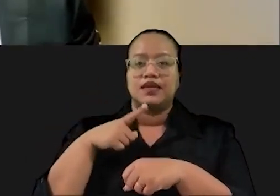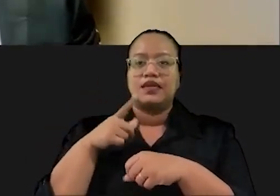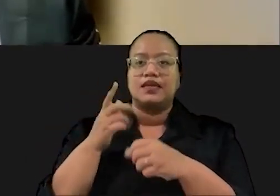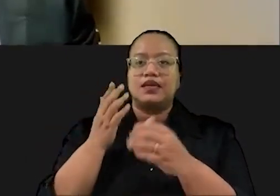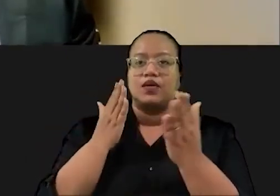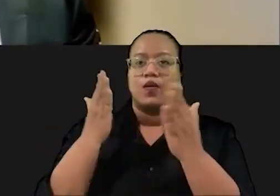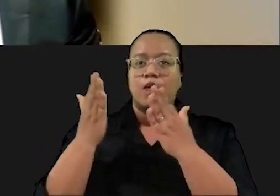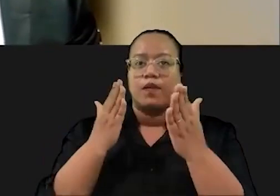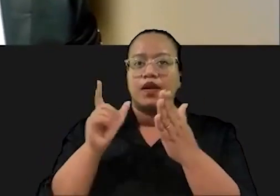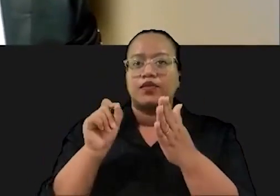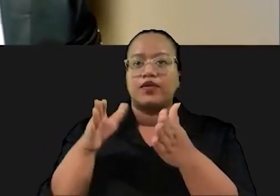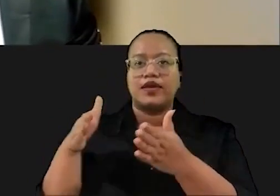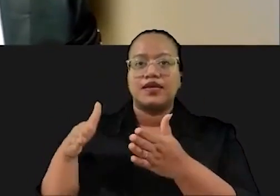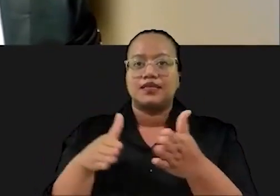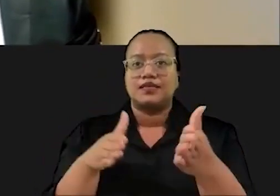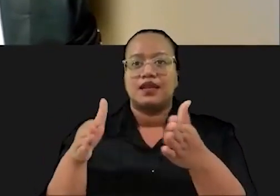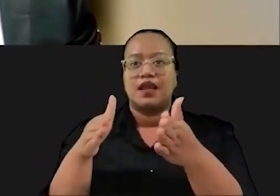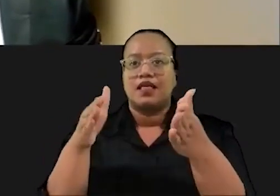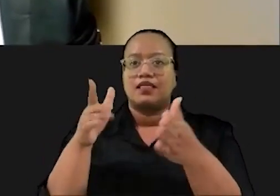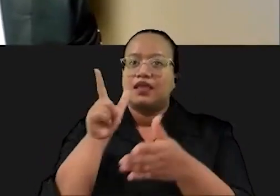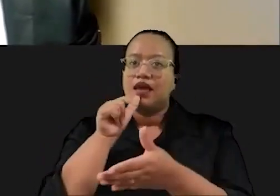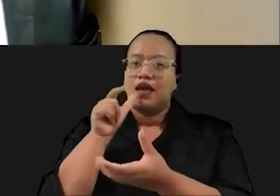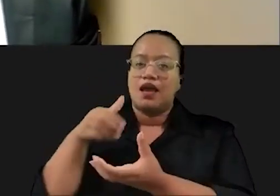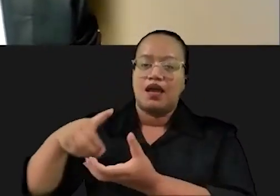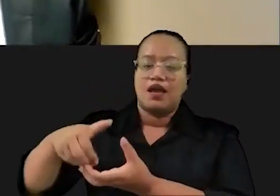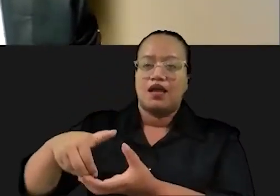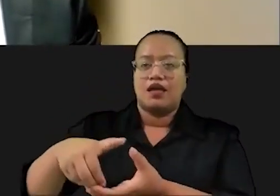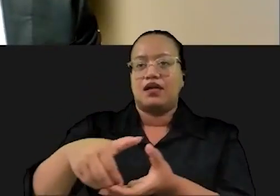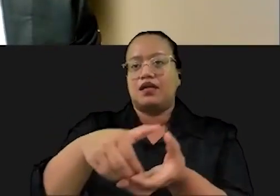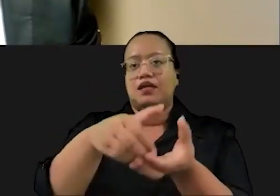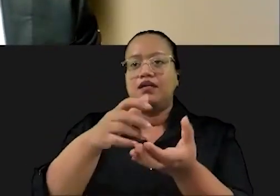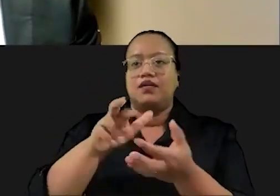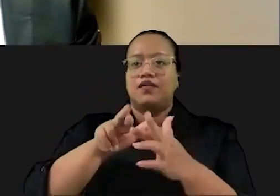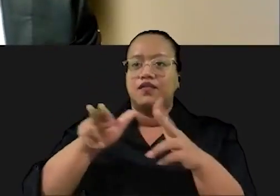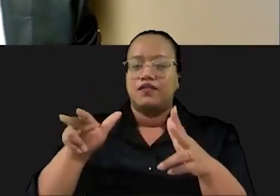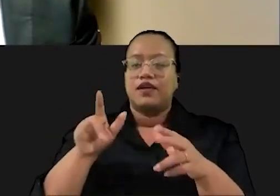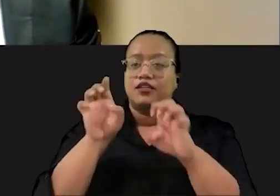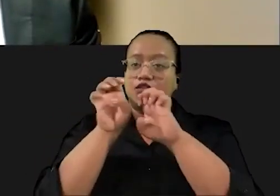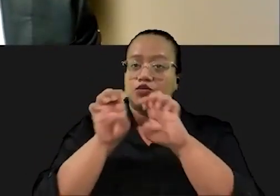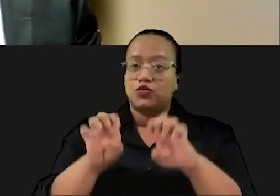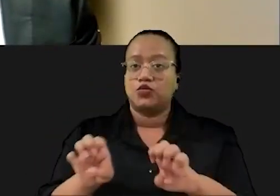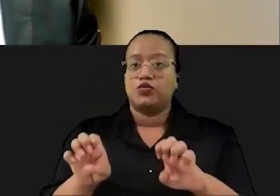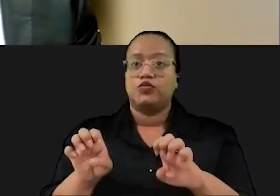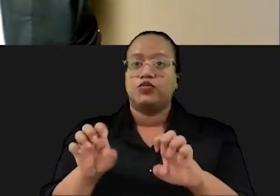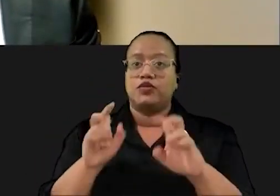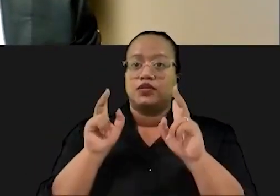de esgoto, né? Então, o PJE tem serviços